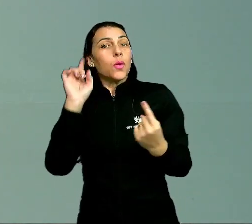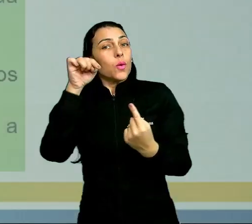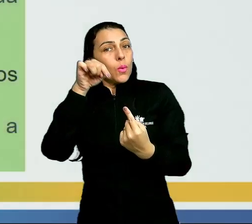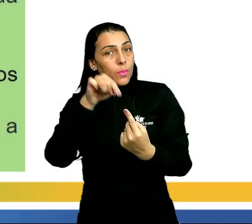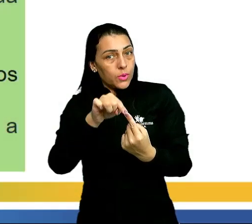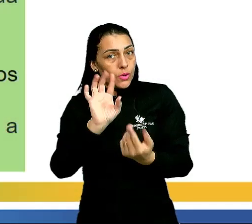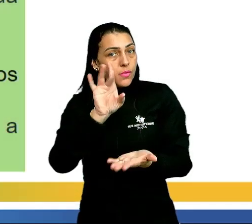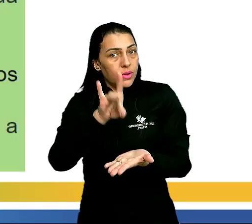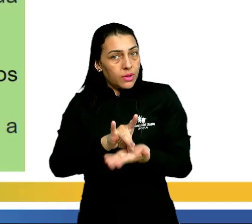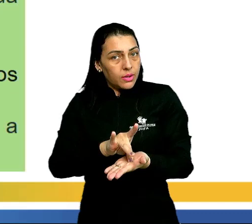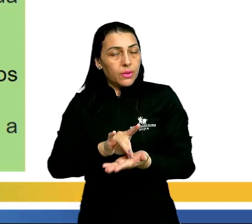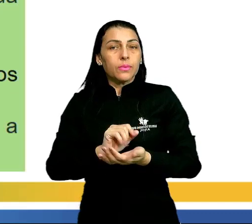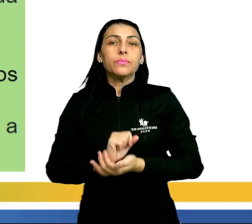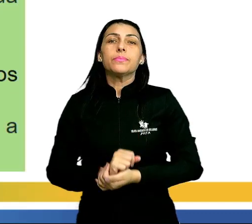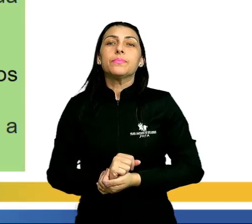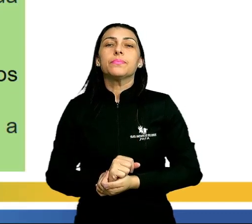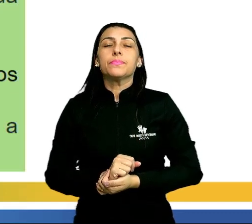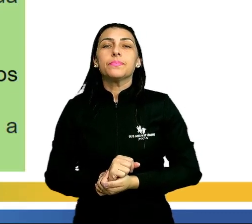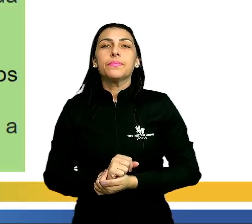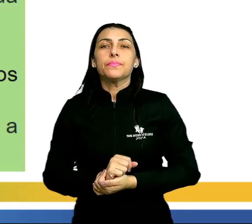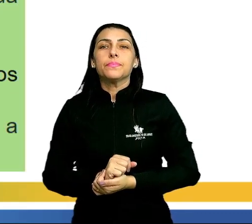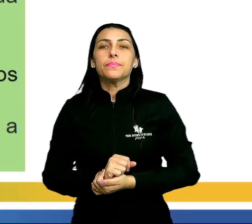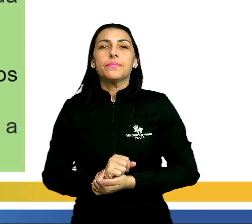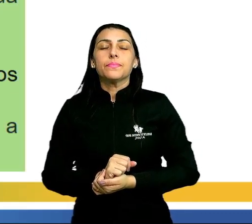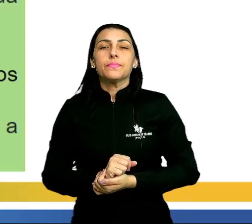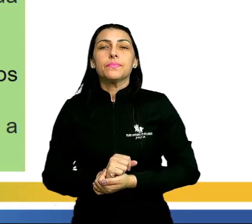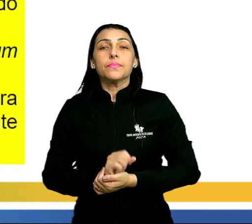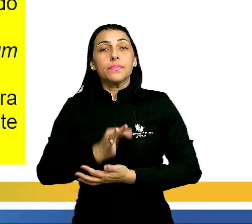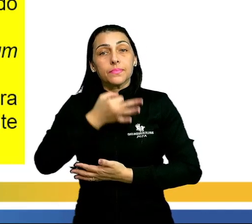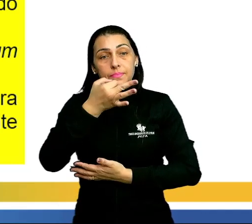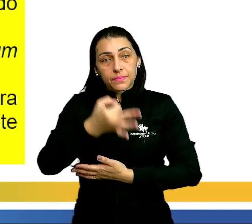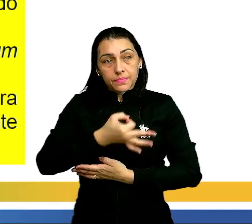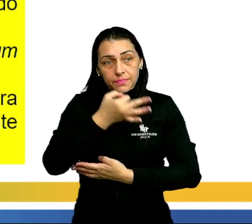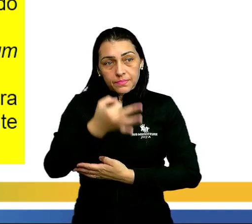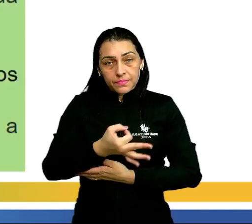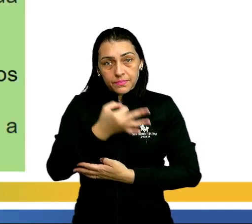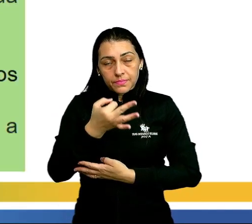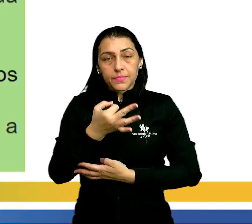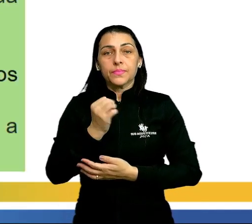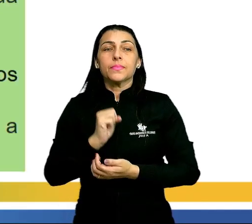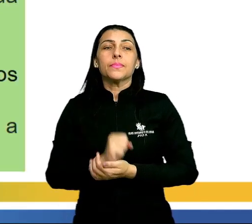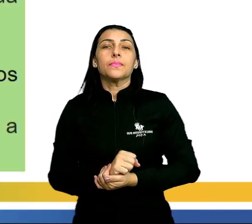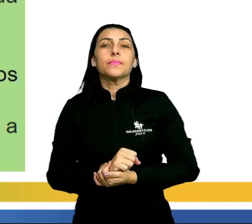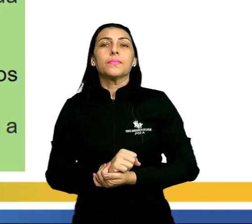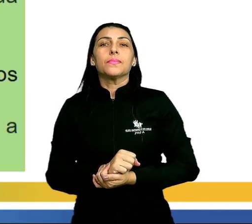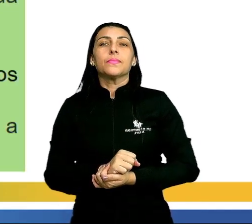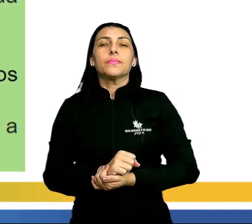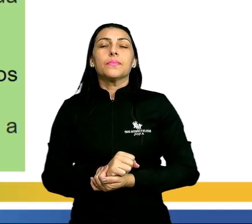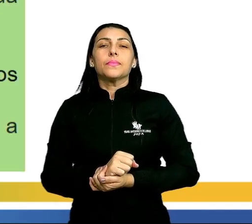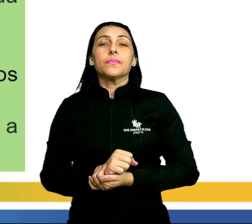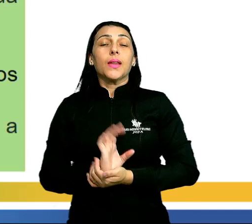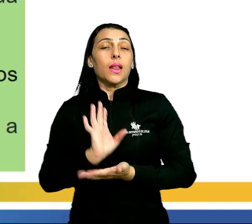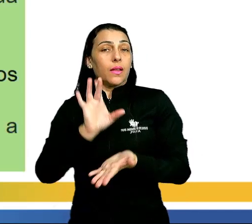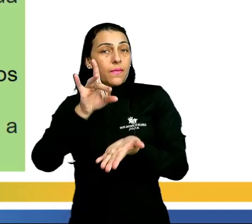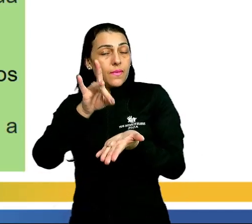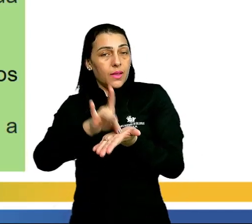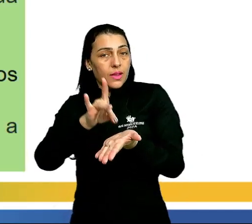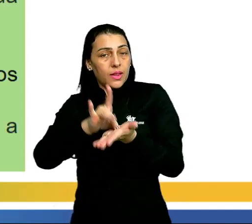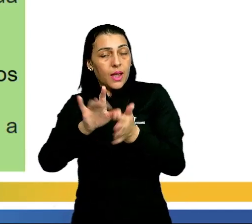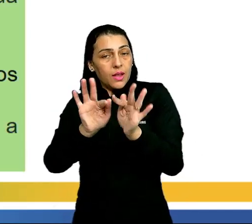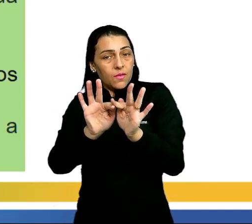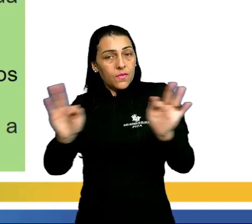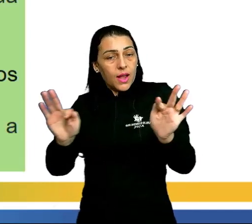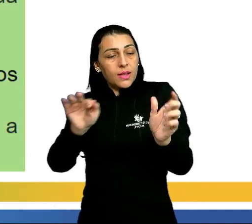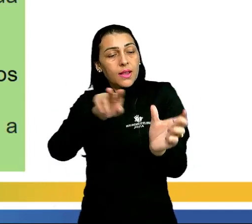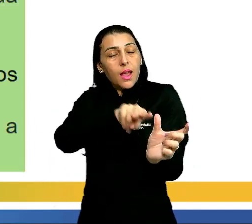conciso, verdadeiro. Então, esse argumento, não é, esse argumento, na verdade, a frase